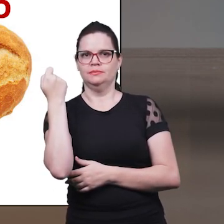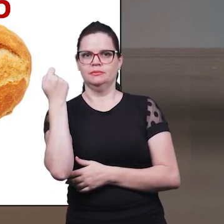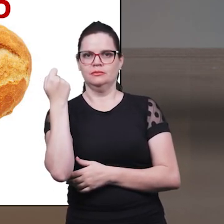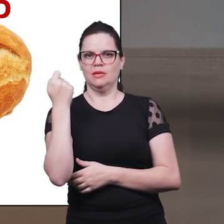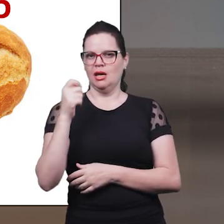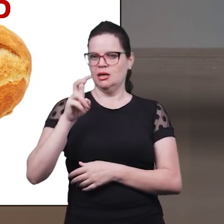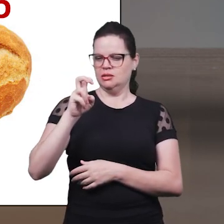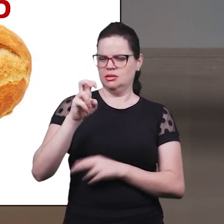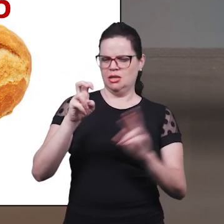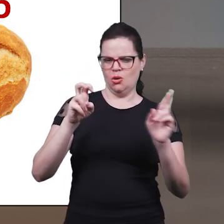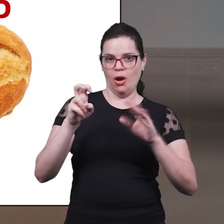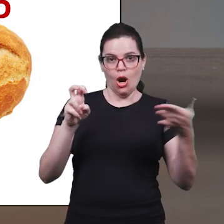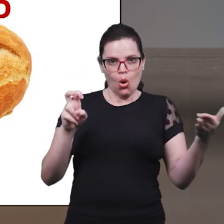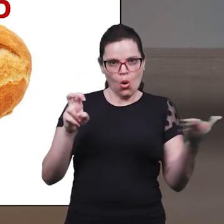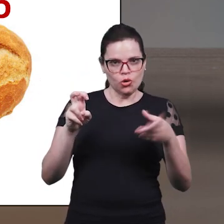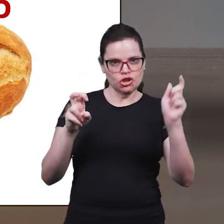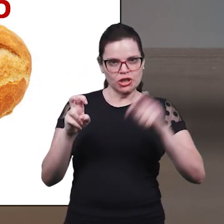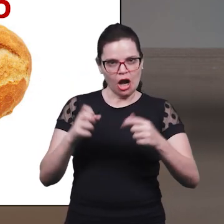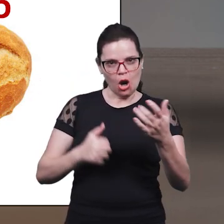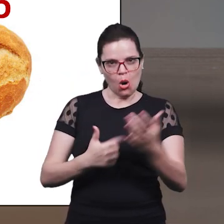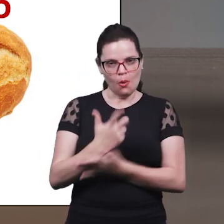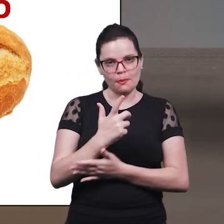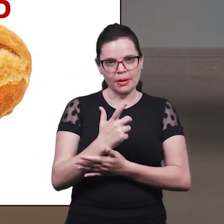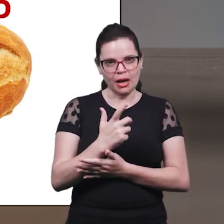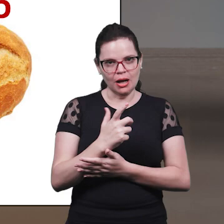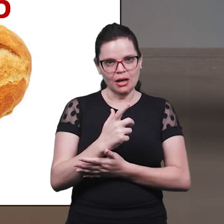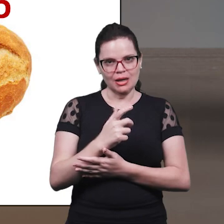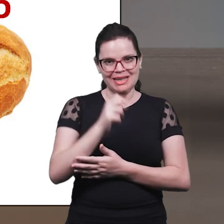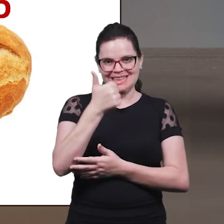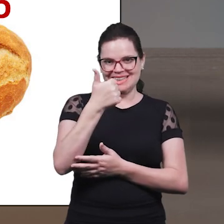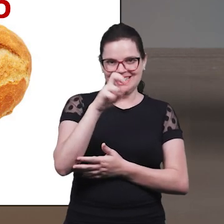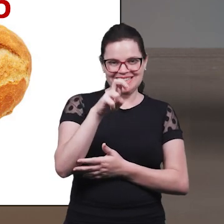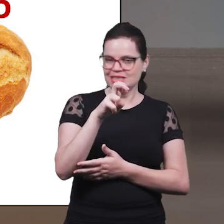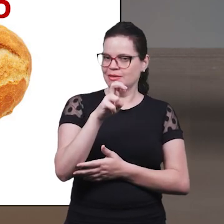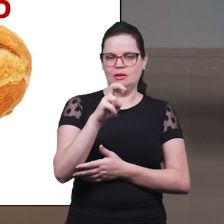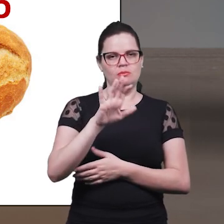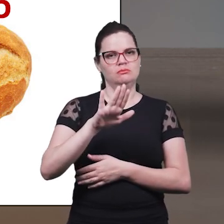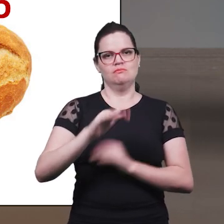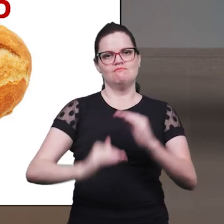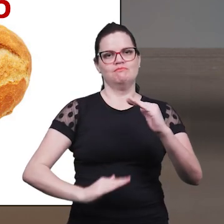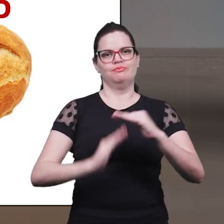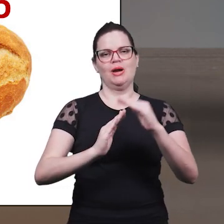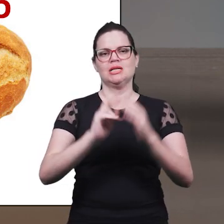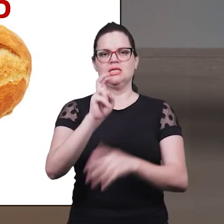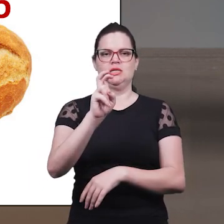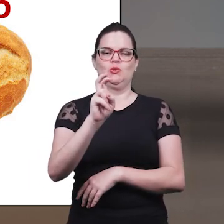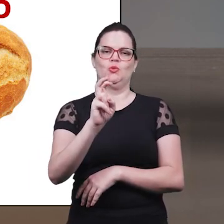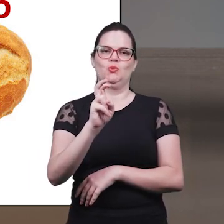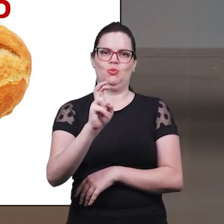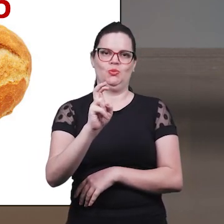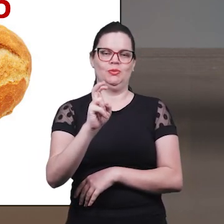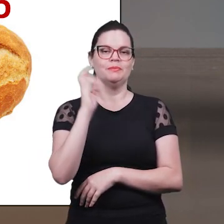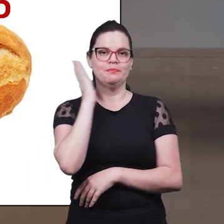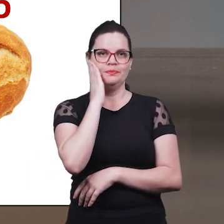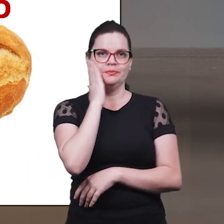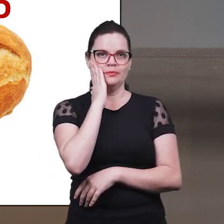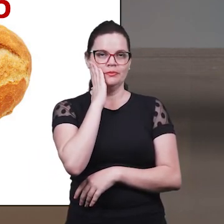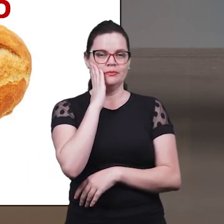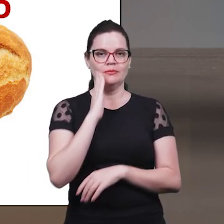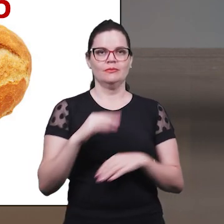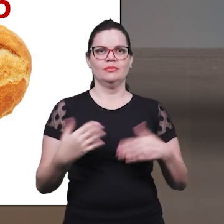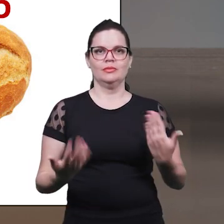não vou comprar os 15 pães. Vou comprar aí próximo de 5 pães. Isso quer dizer o quê? Que se